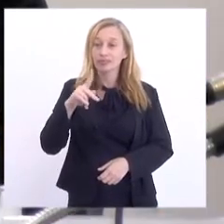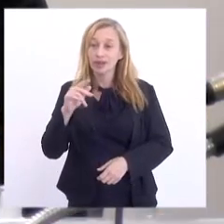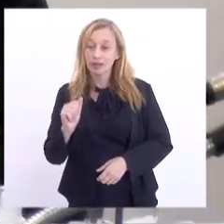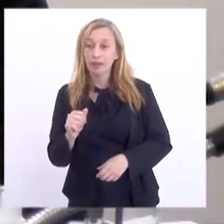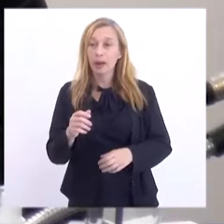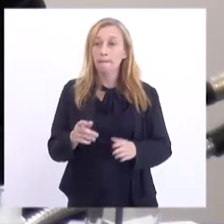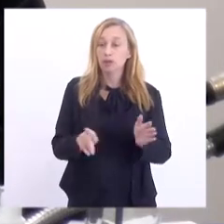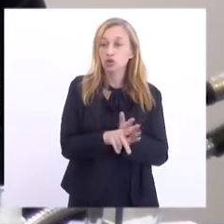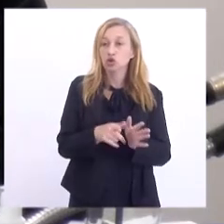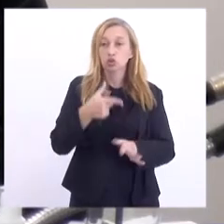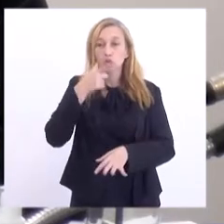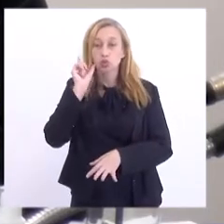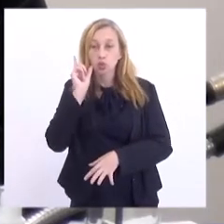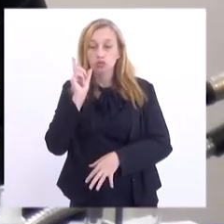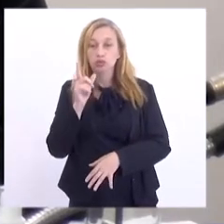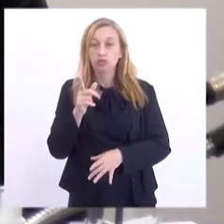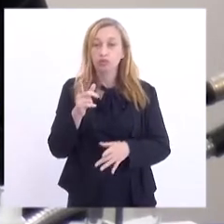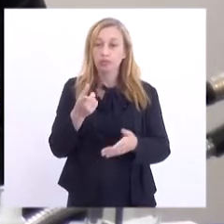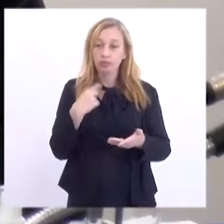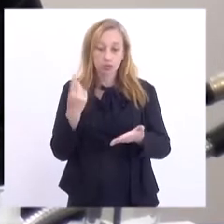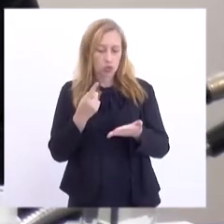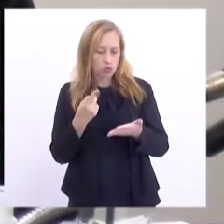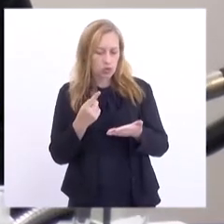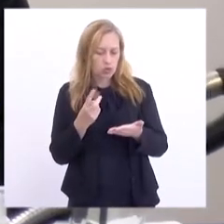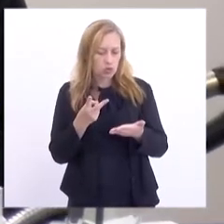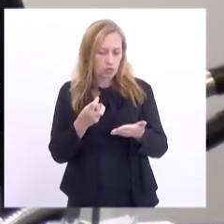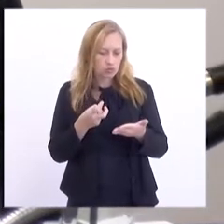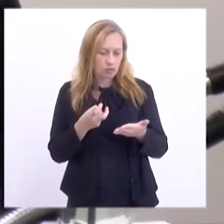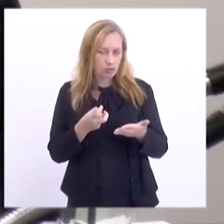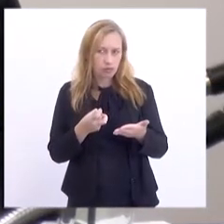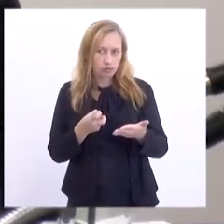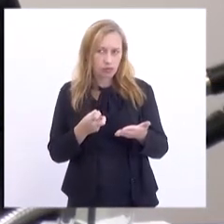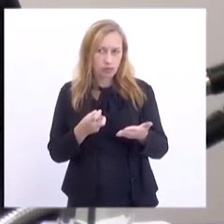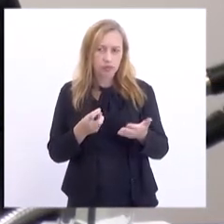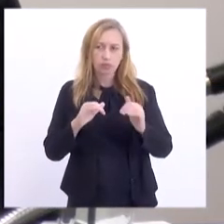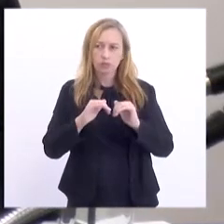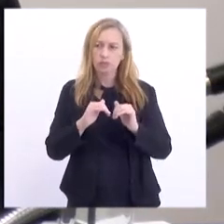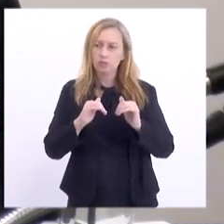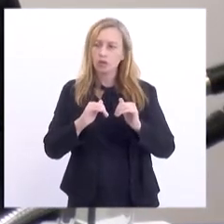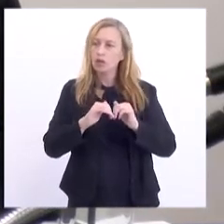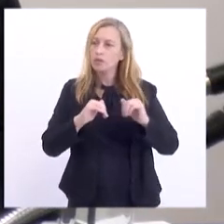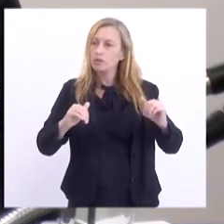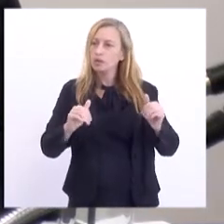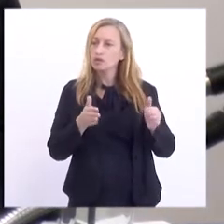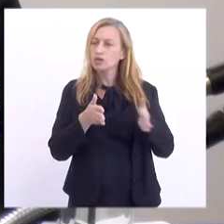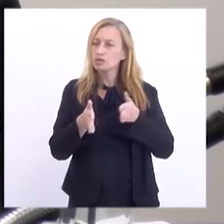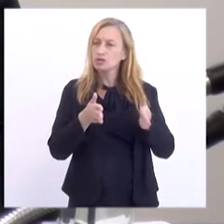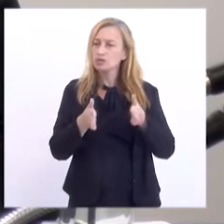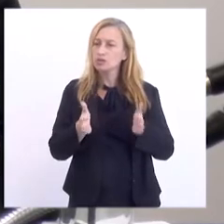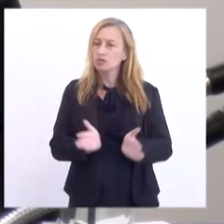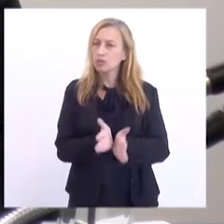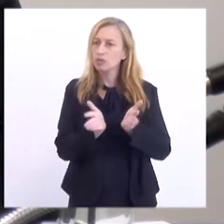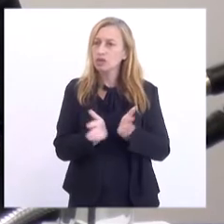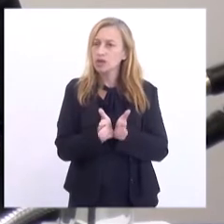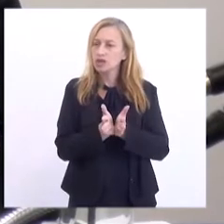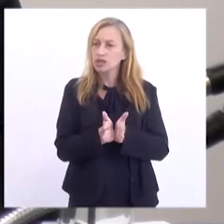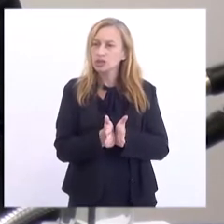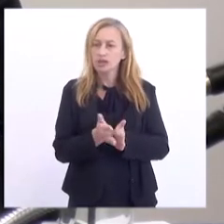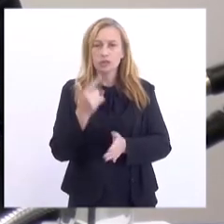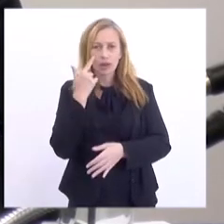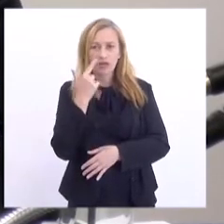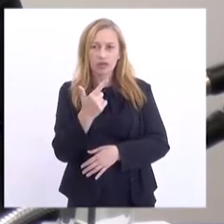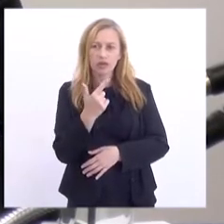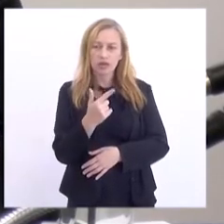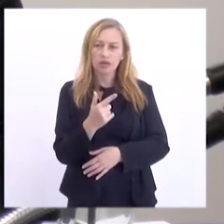ontem especificamente um projeto para a gente afastar-nos período de calamidade as vedações para que o